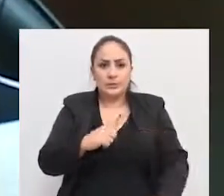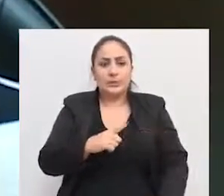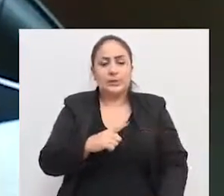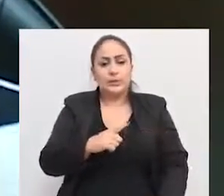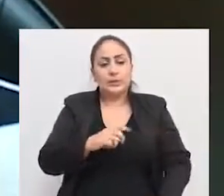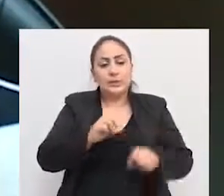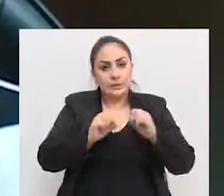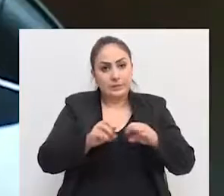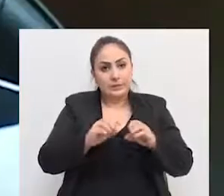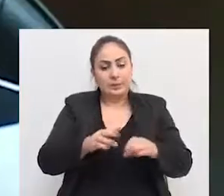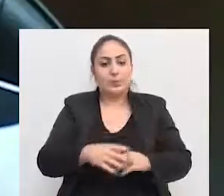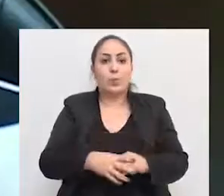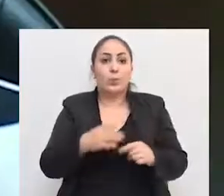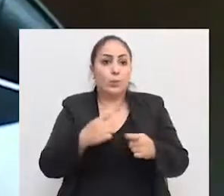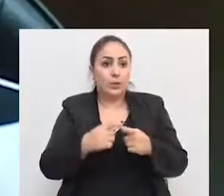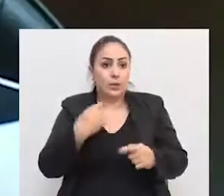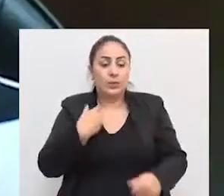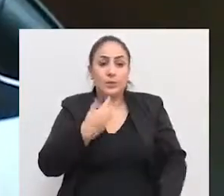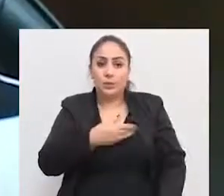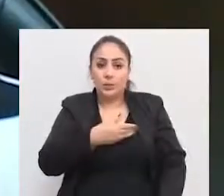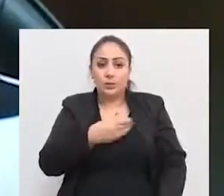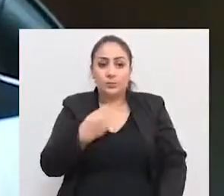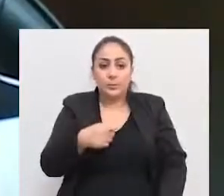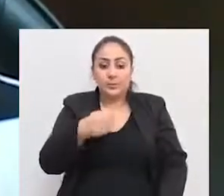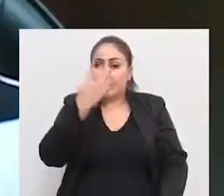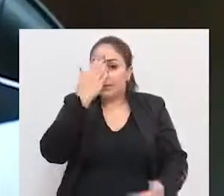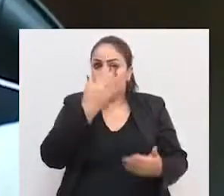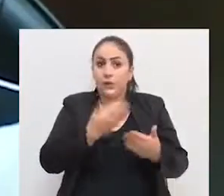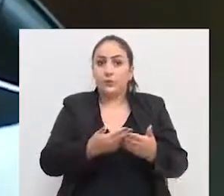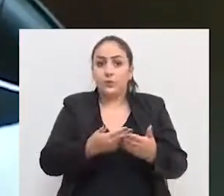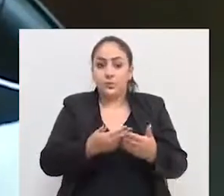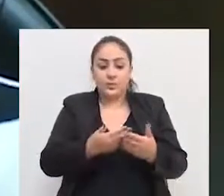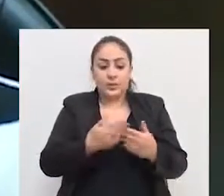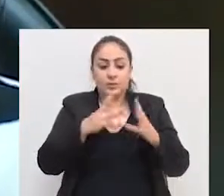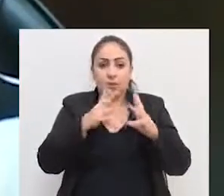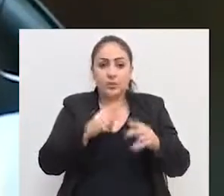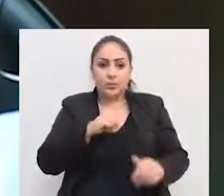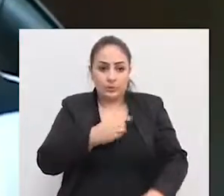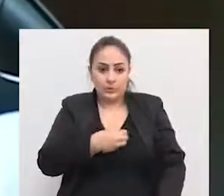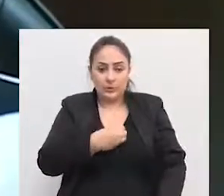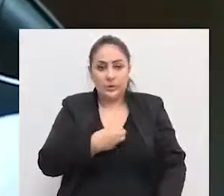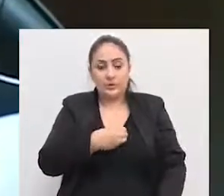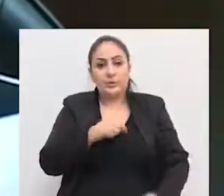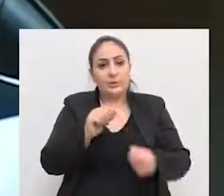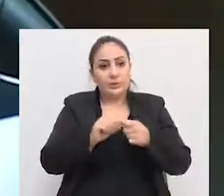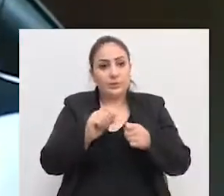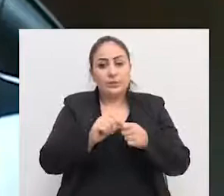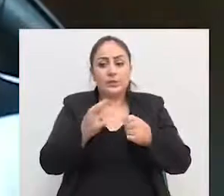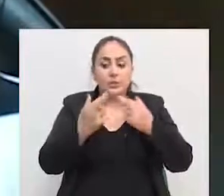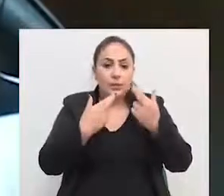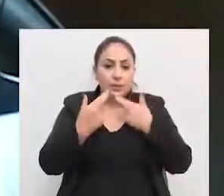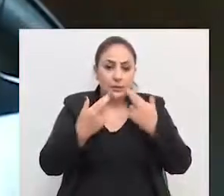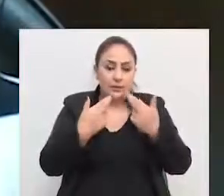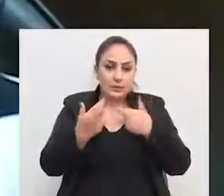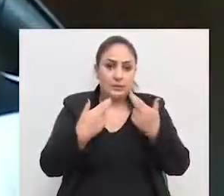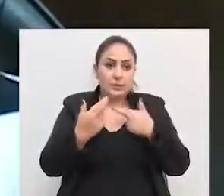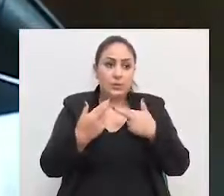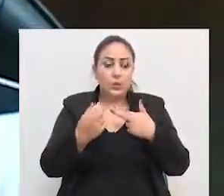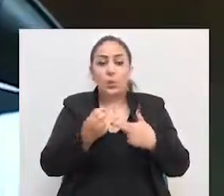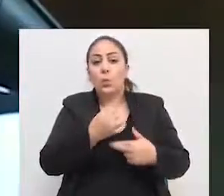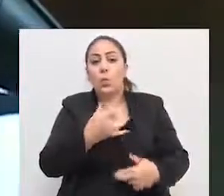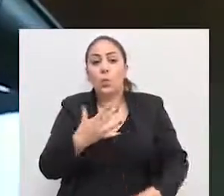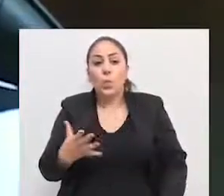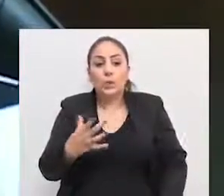também vai ser um ensinamento, né, porque a gente tem que confiar em quem está lá fazendo essa relação